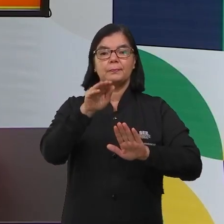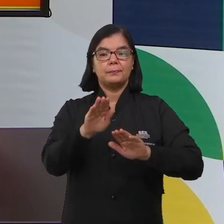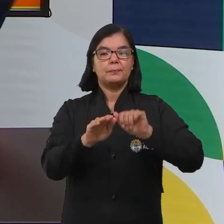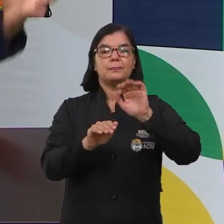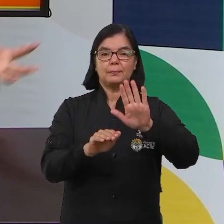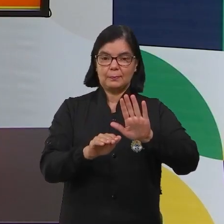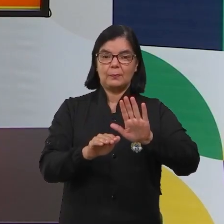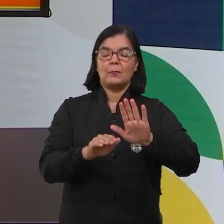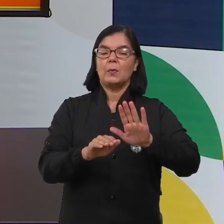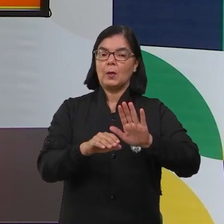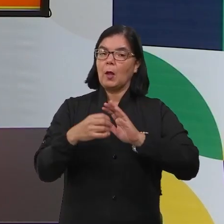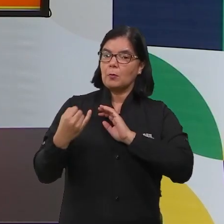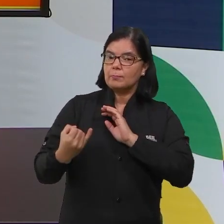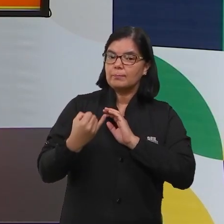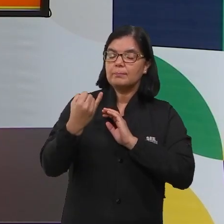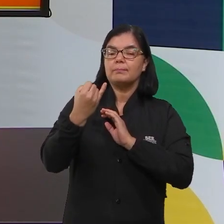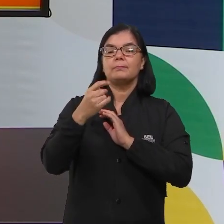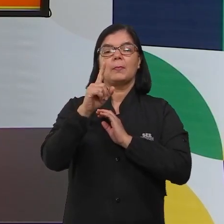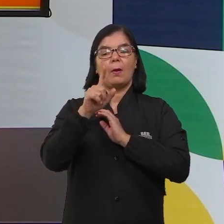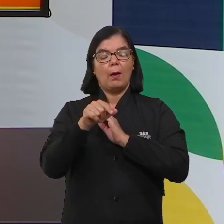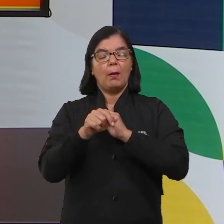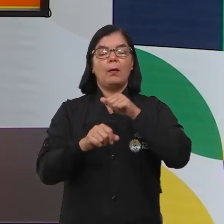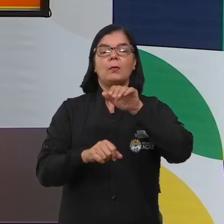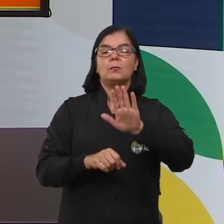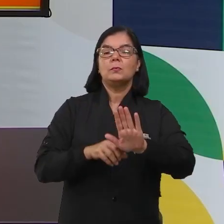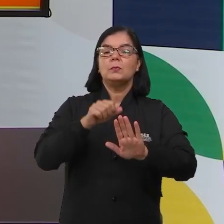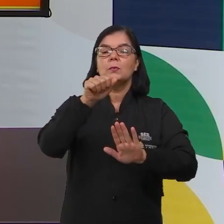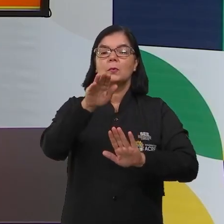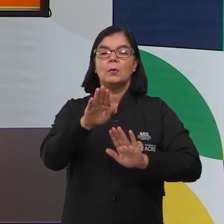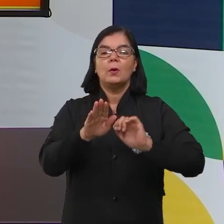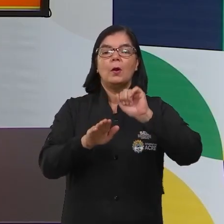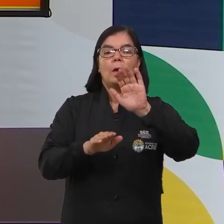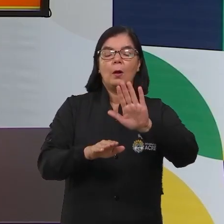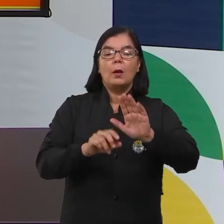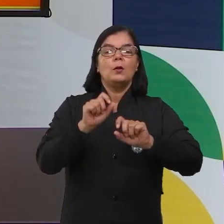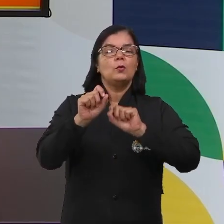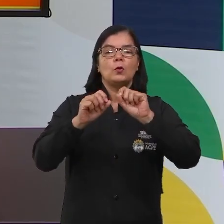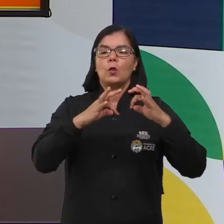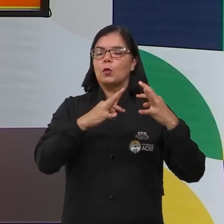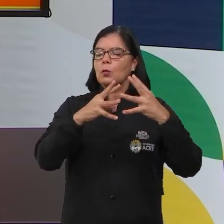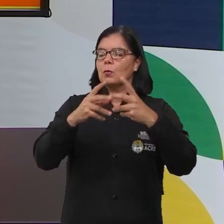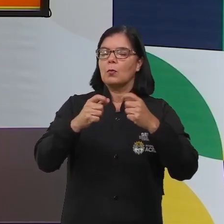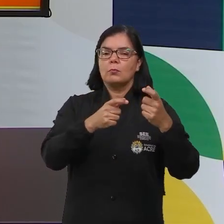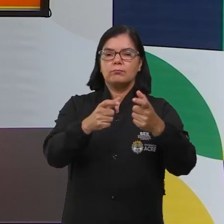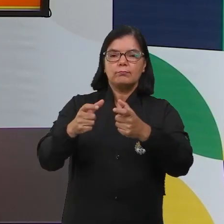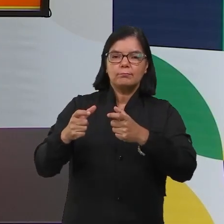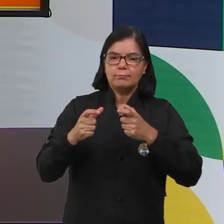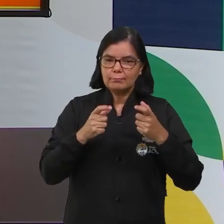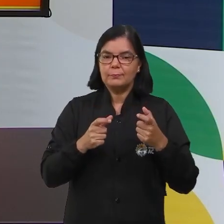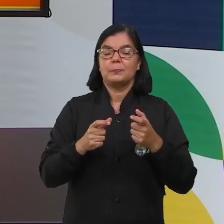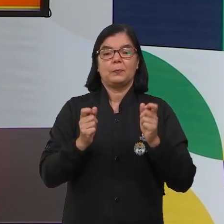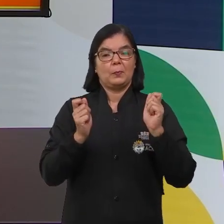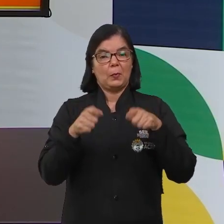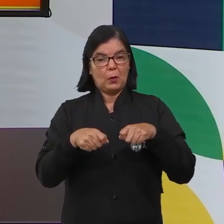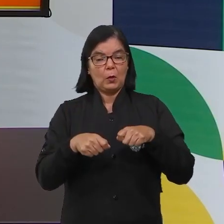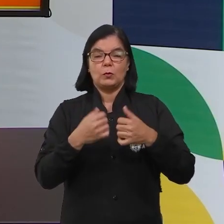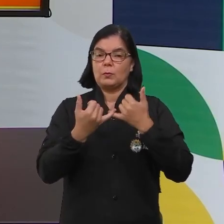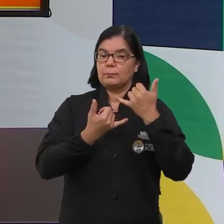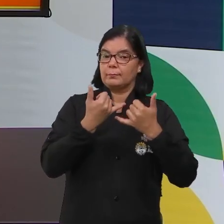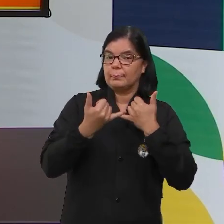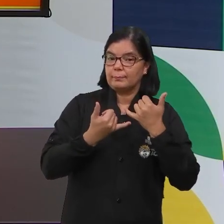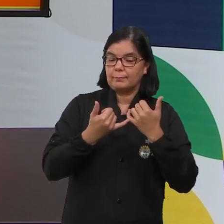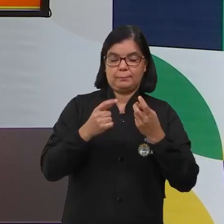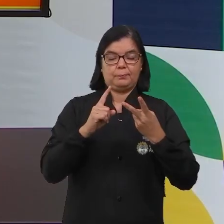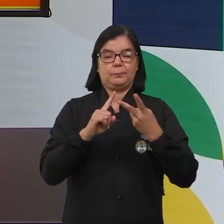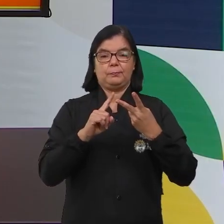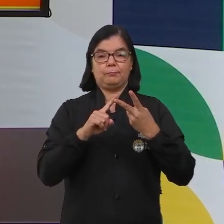o macro. A mímica, ela pode estar em todos os pontos. Ela pode ser um jogo,